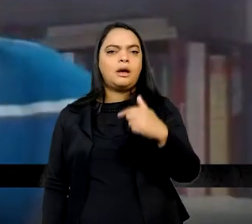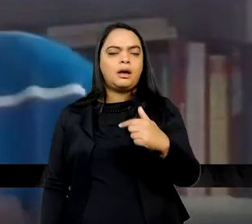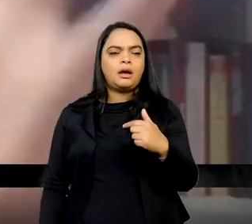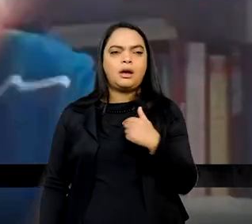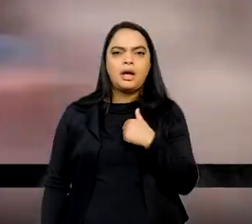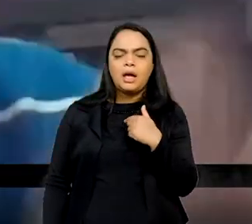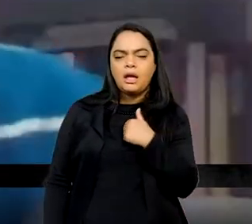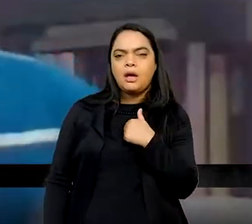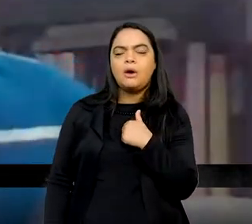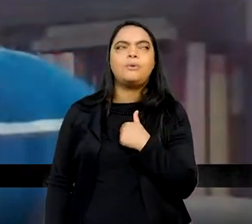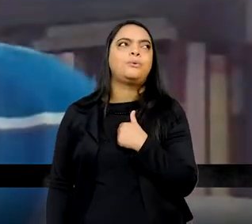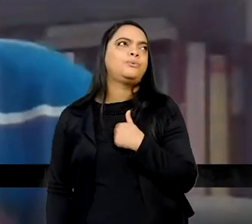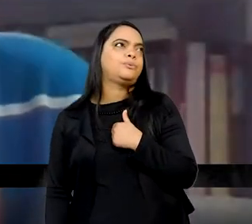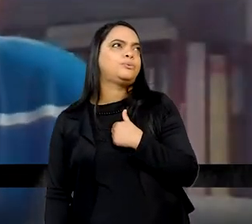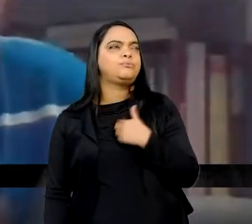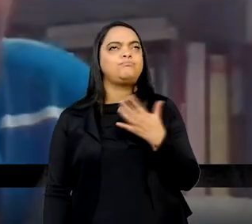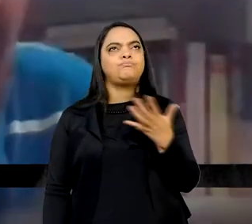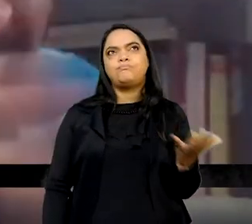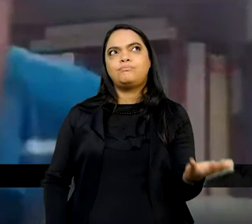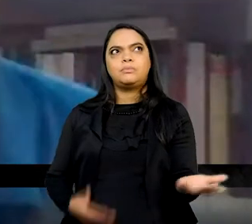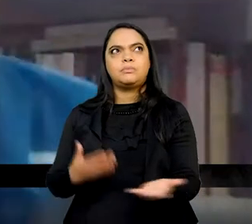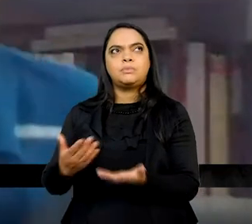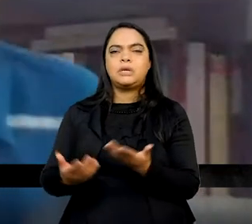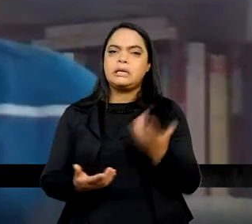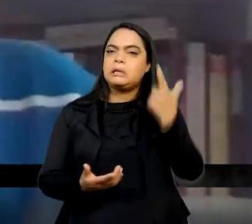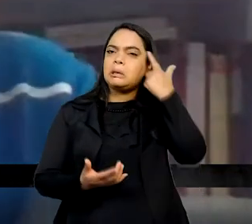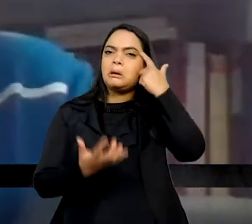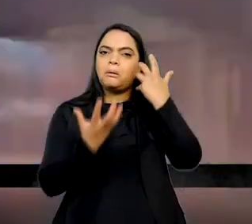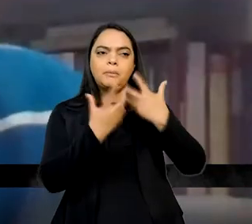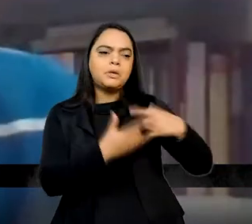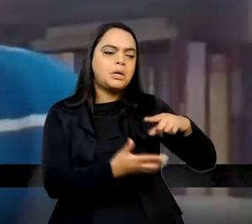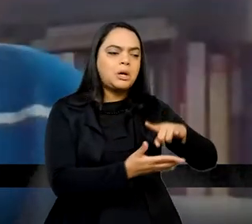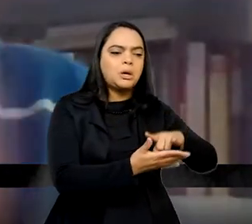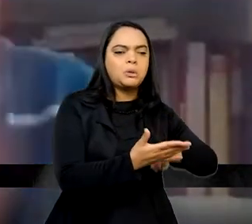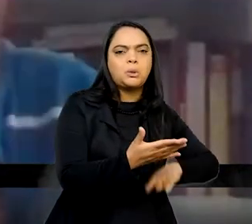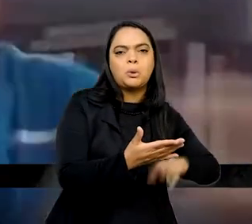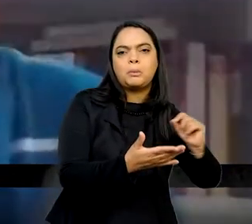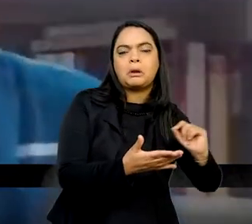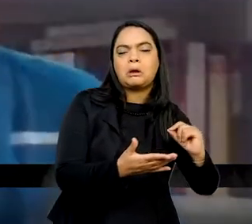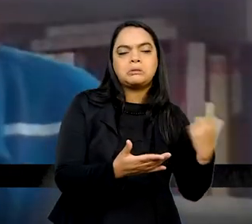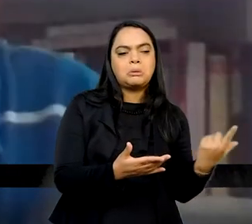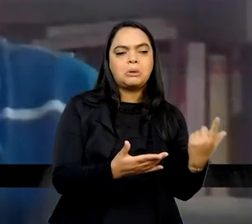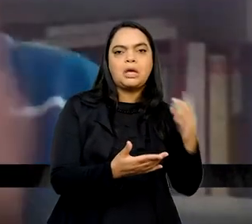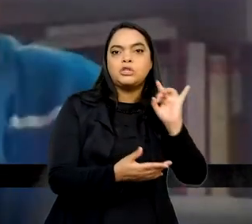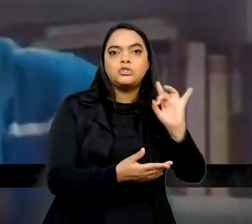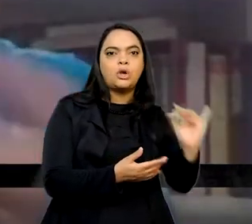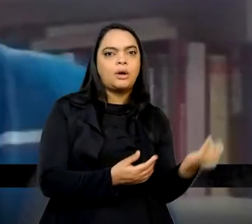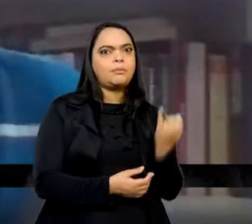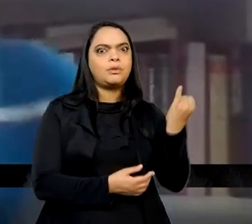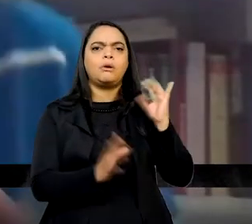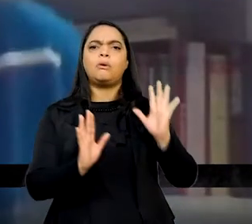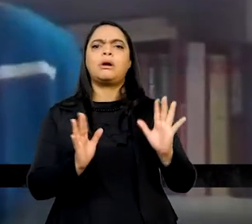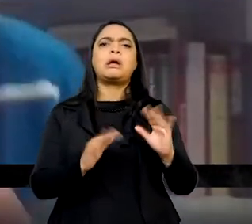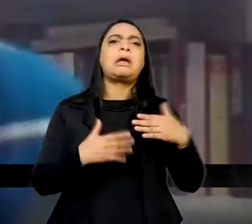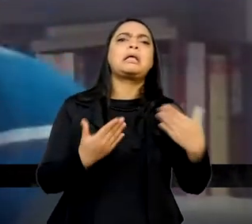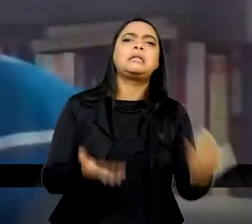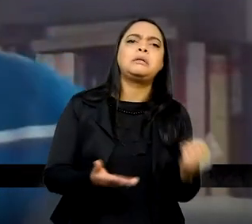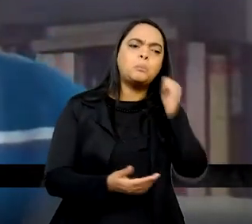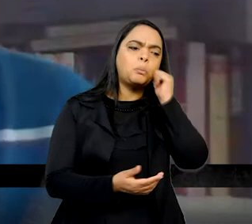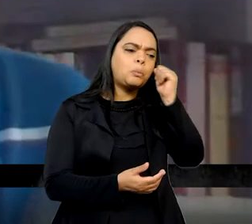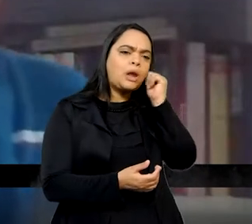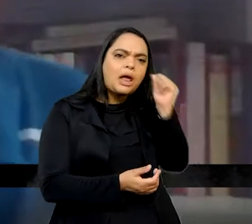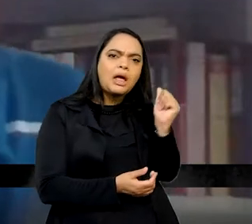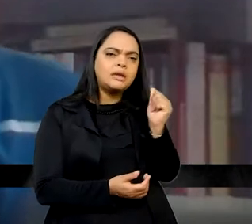na documentação com um garimpo, onde estão os escravizados, onde estão as mulheres, onde é que está. É